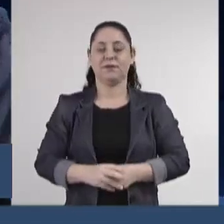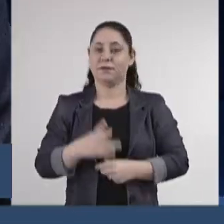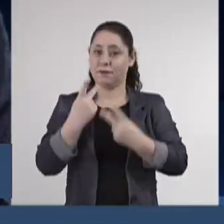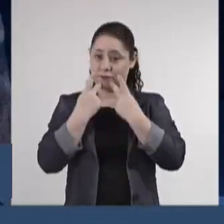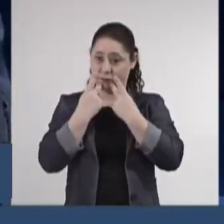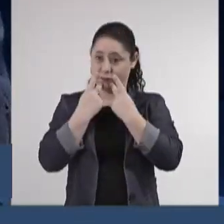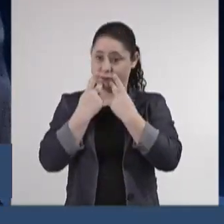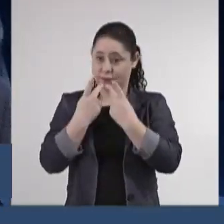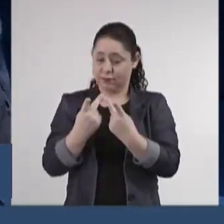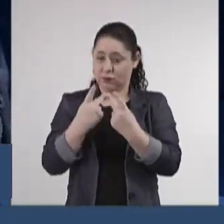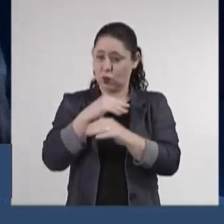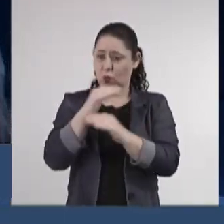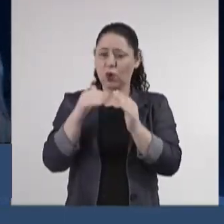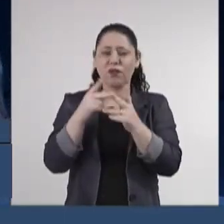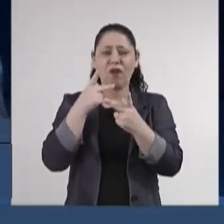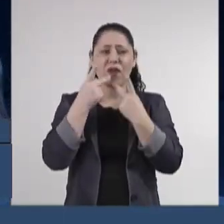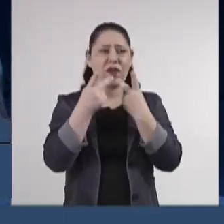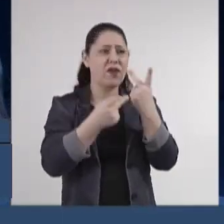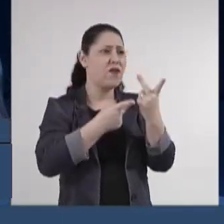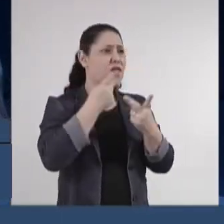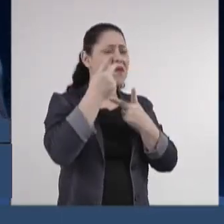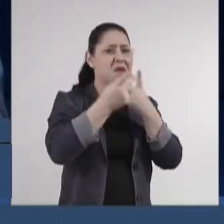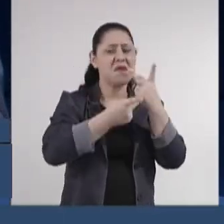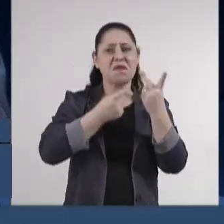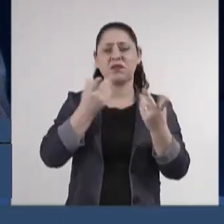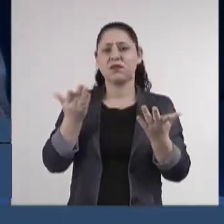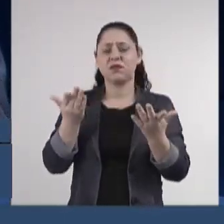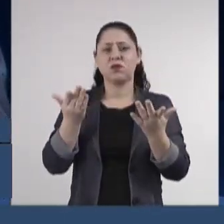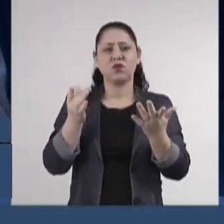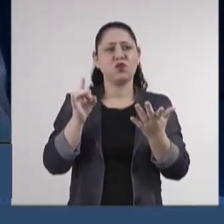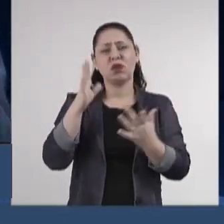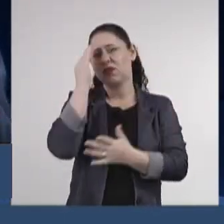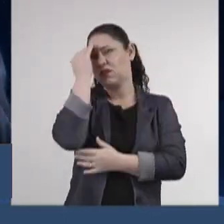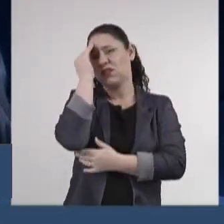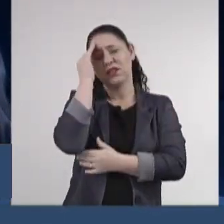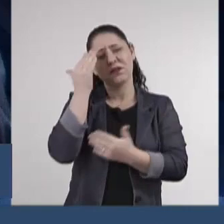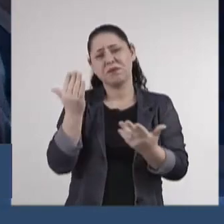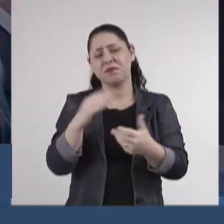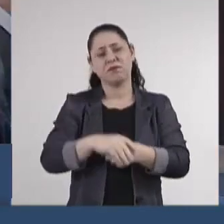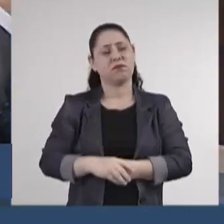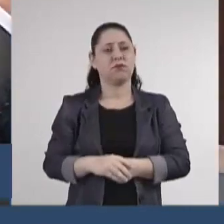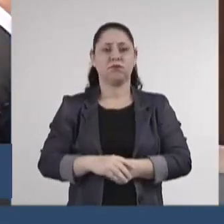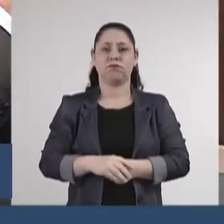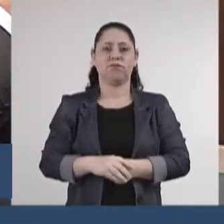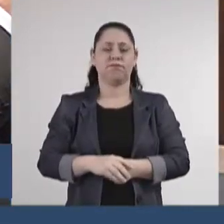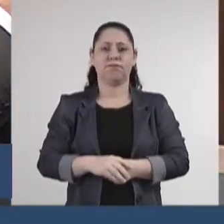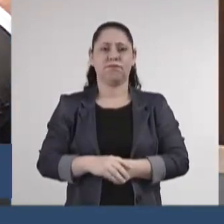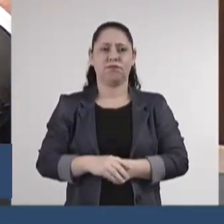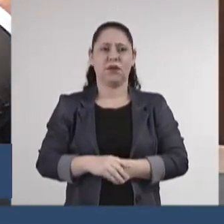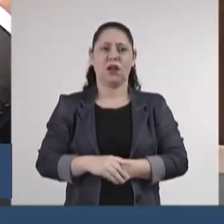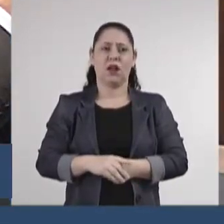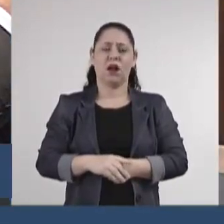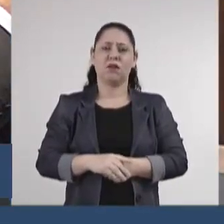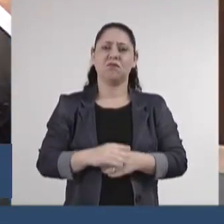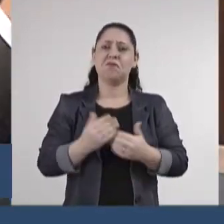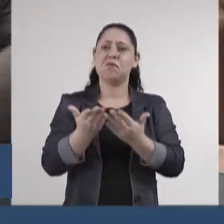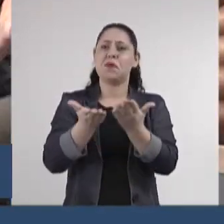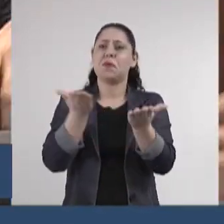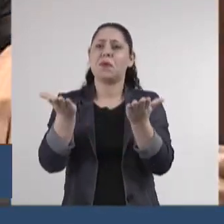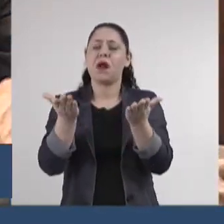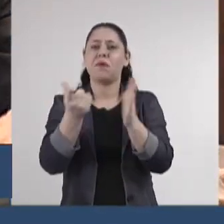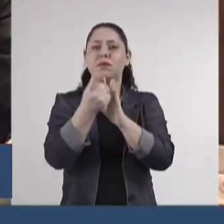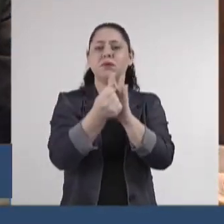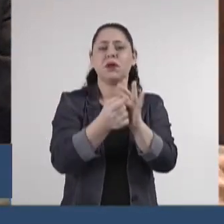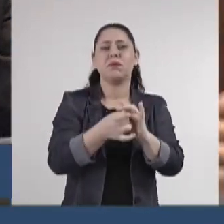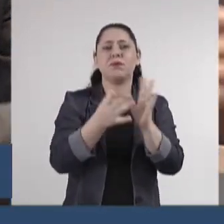para falar sobre tudo que eles falam. E eu queria só entender o seguinte, houve uma licitação,